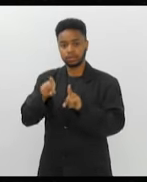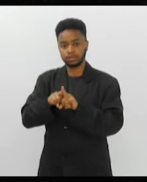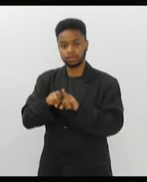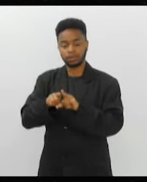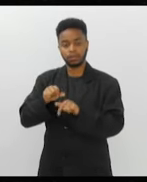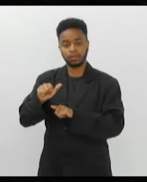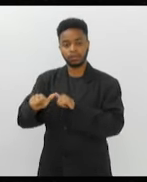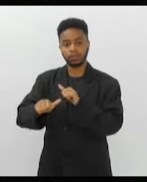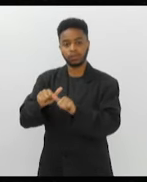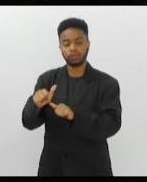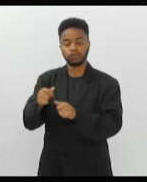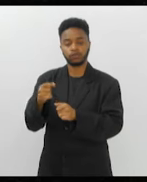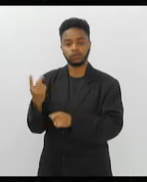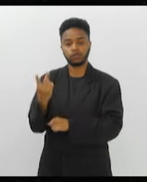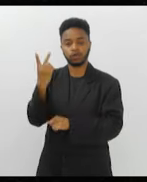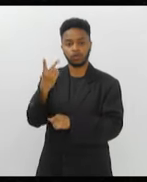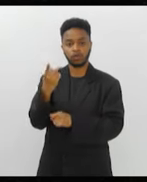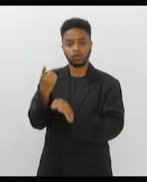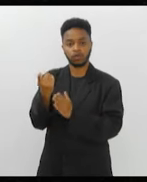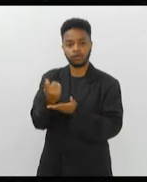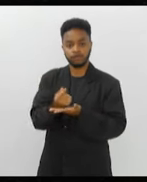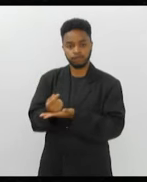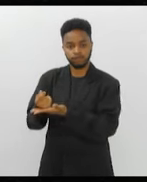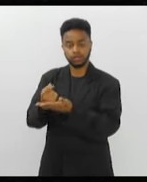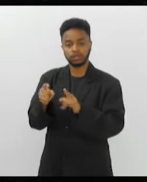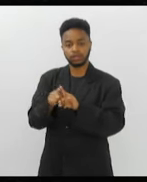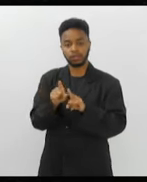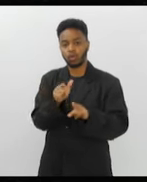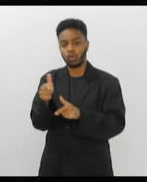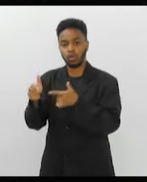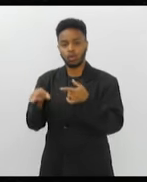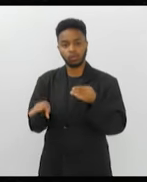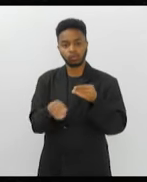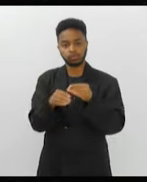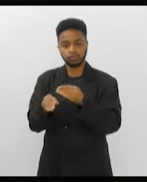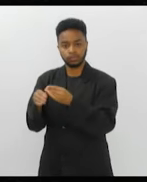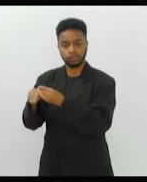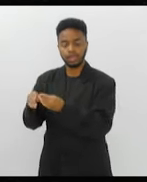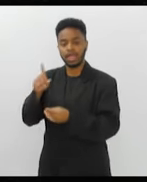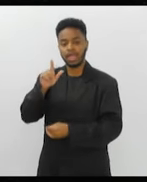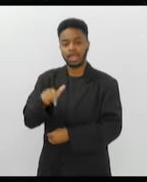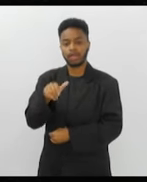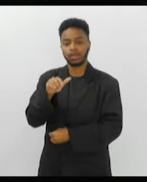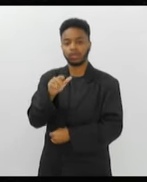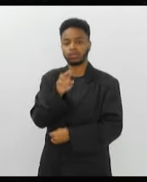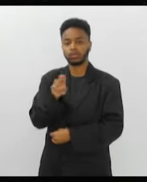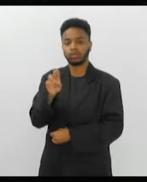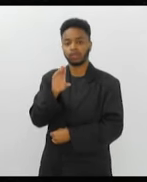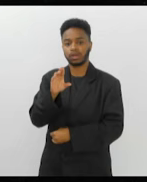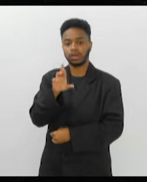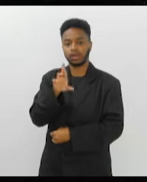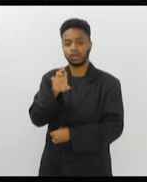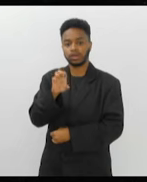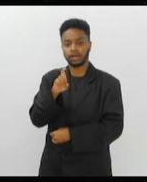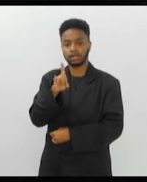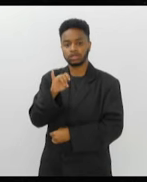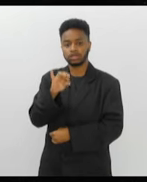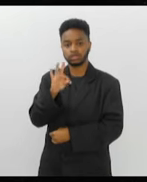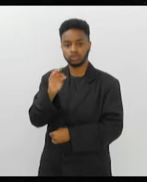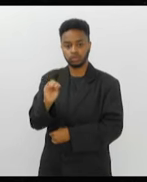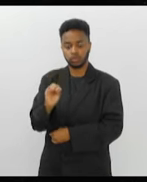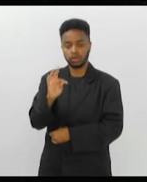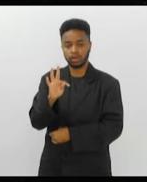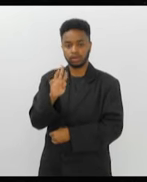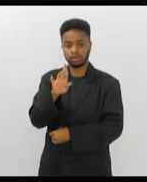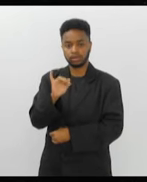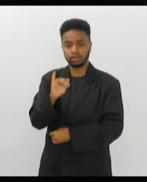atualização monetária e demais acréscimos. Esse é o crédito tributário que será parcelado